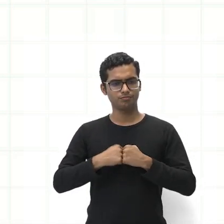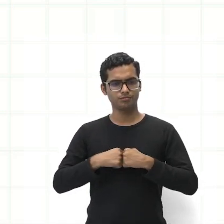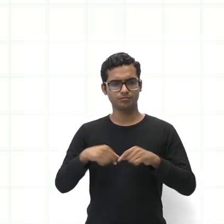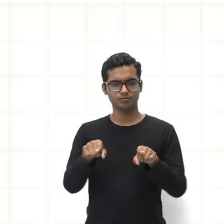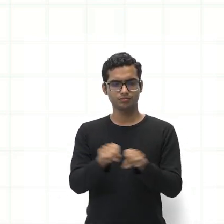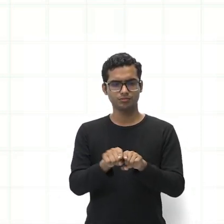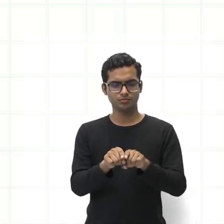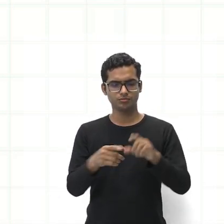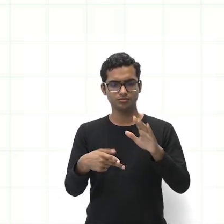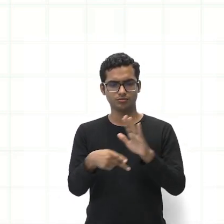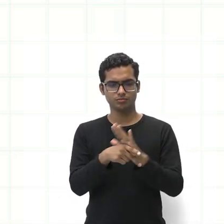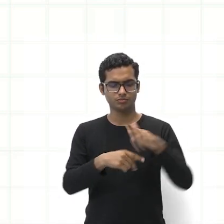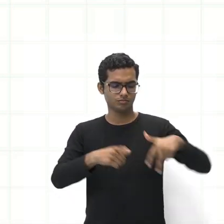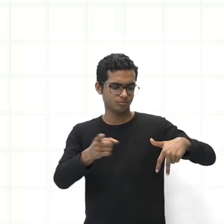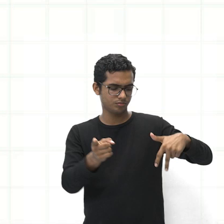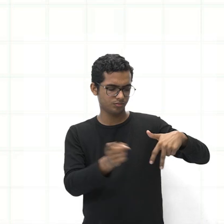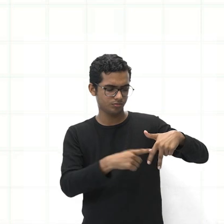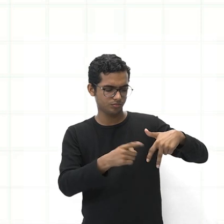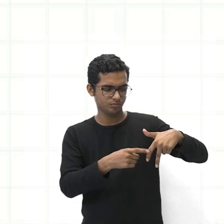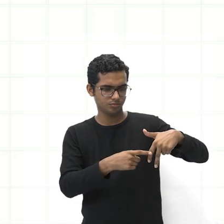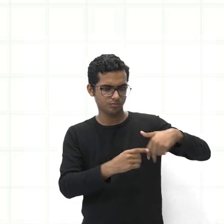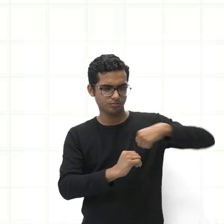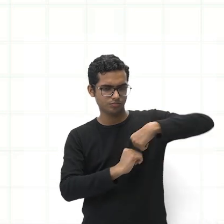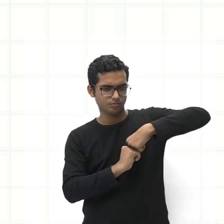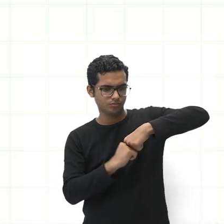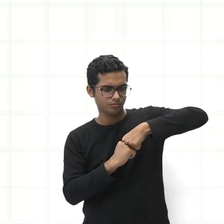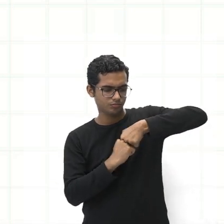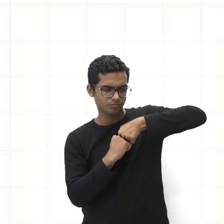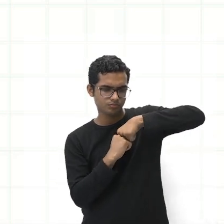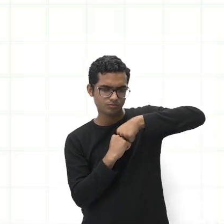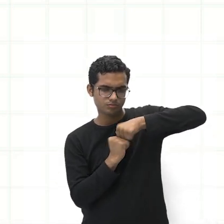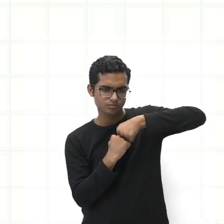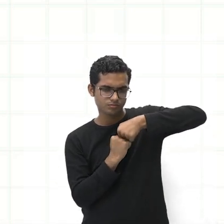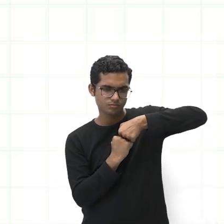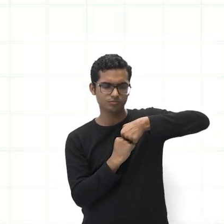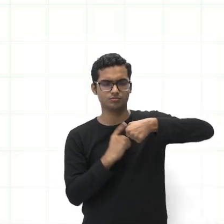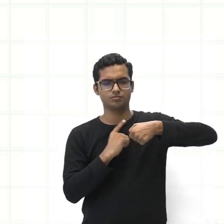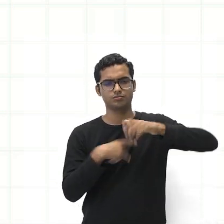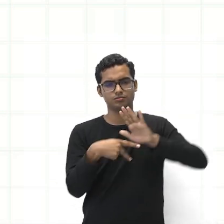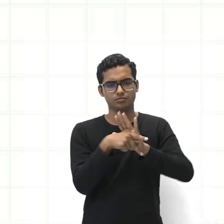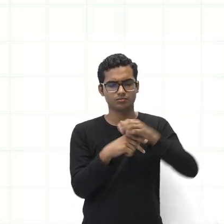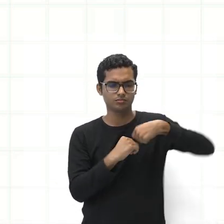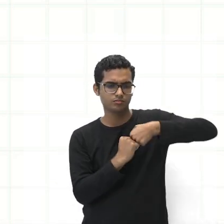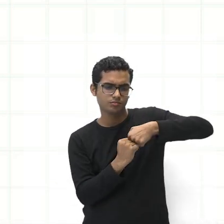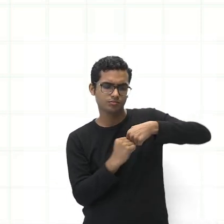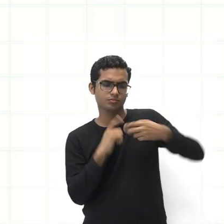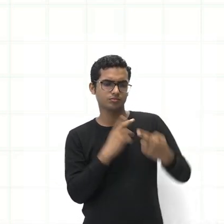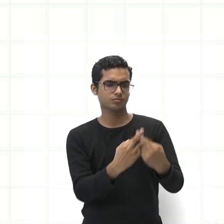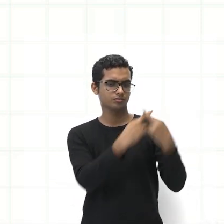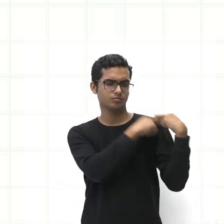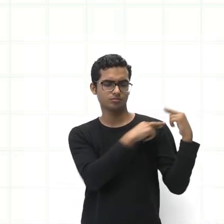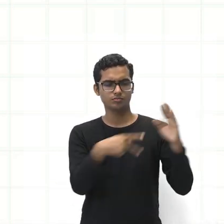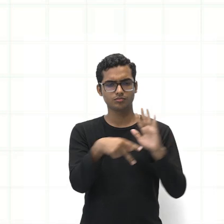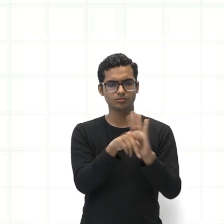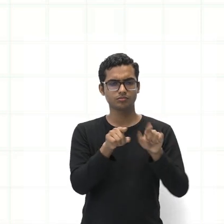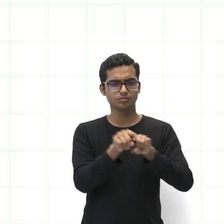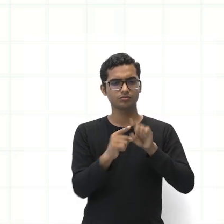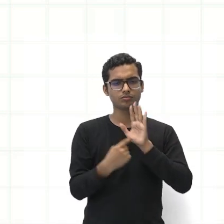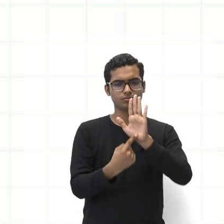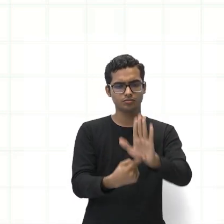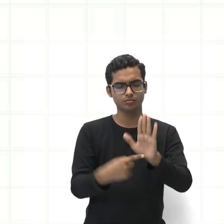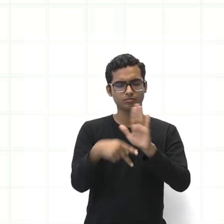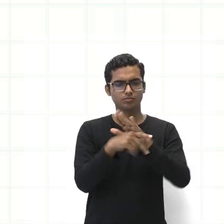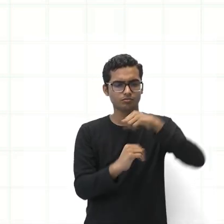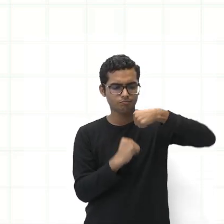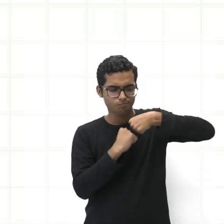Na região do joelho, observem aqui que o joelho ele vai ser responsável por atenuar o quê? Também